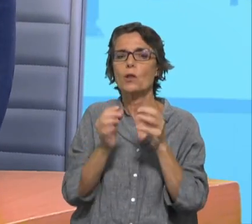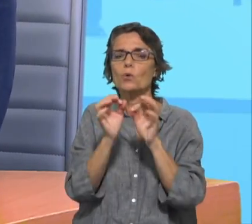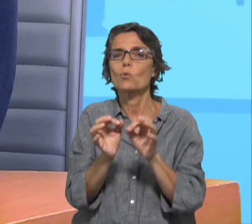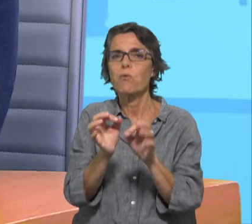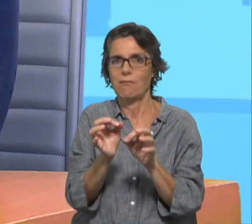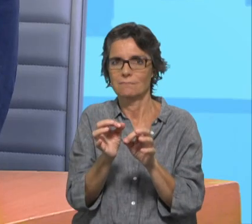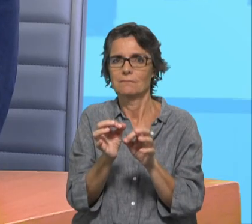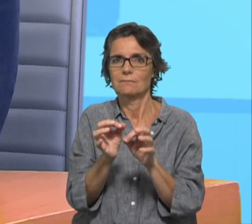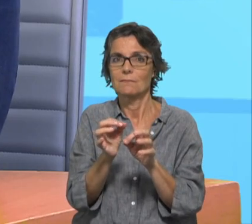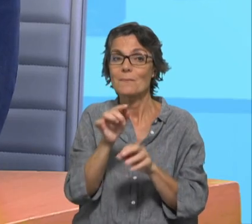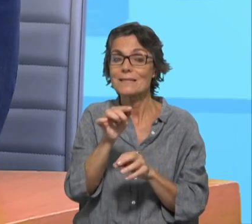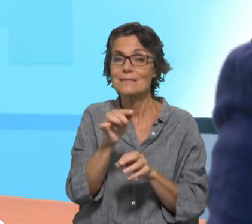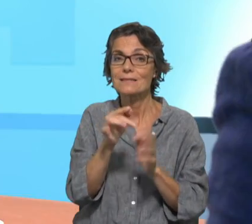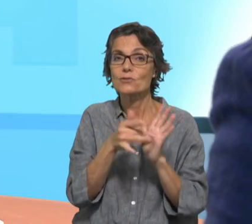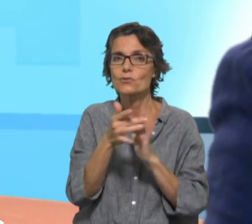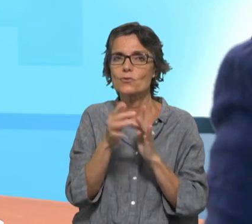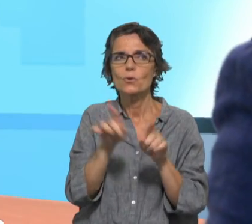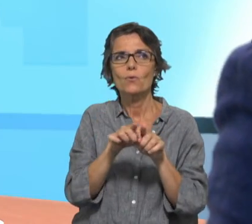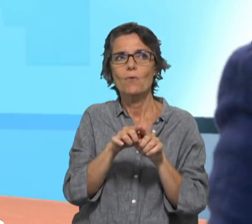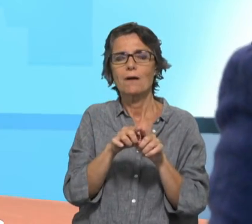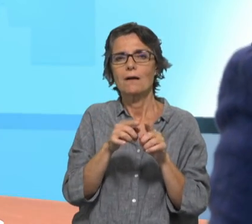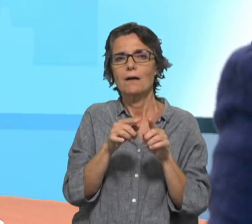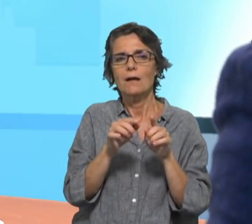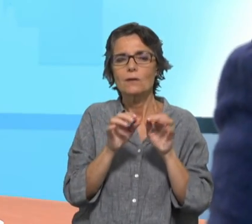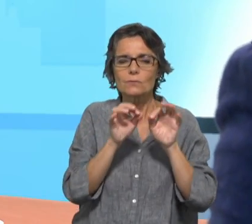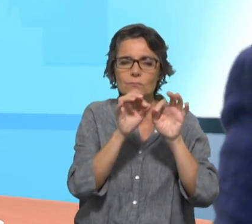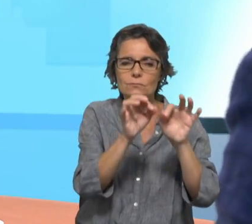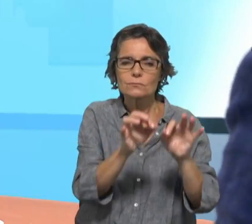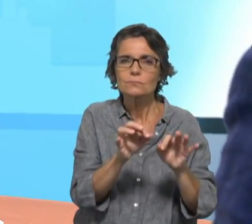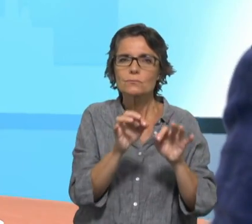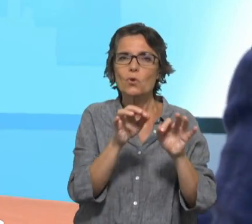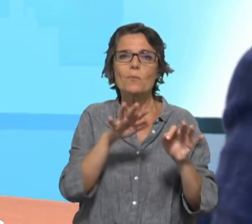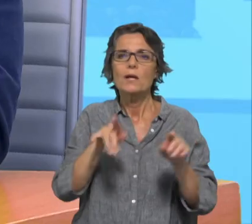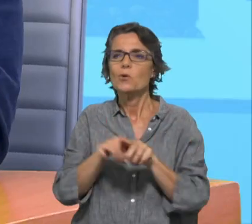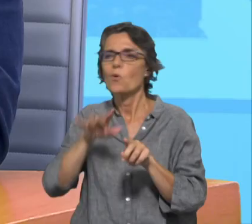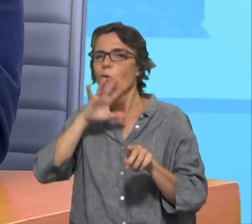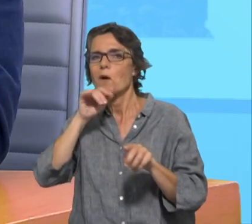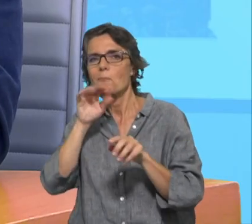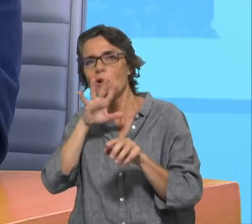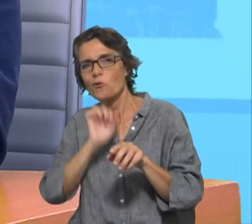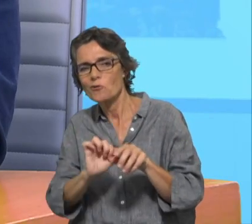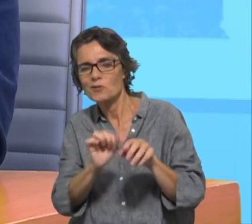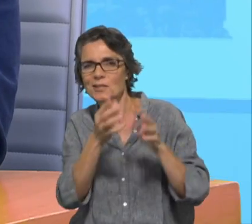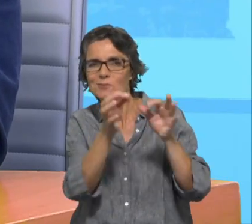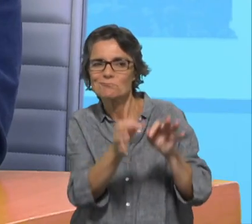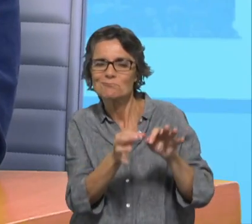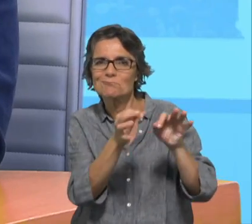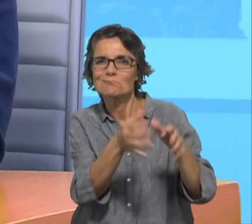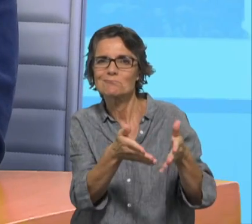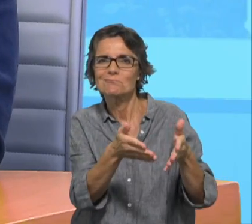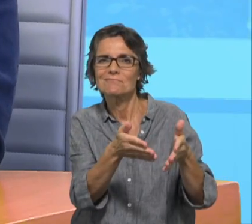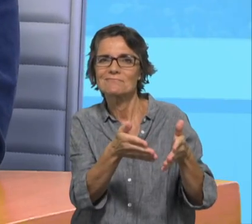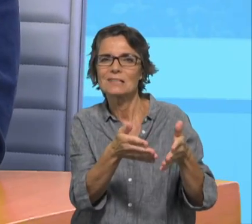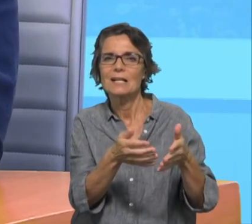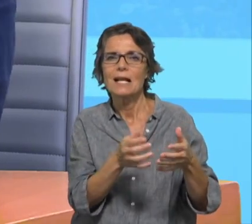mas tem aqui um toque muito maternal, muito íntimo. Jesus a comunicar algo de si mesmo, da sua intimidade ao outro. E no